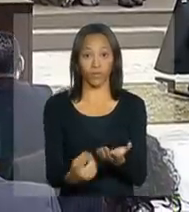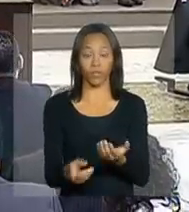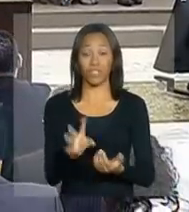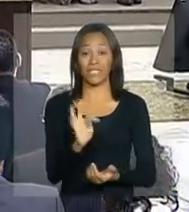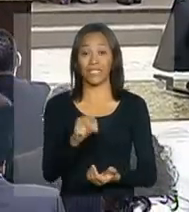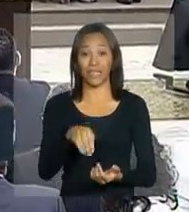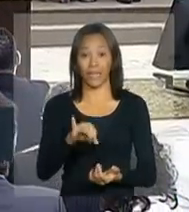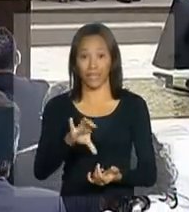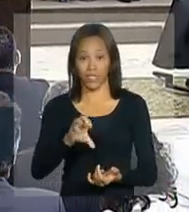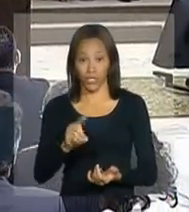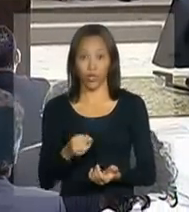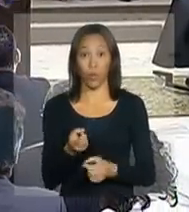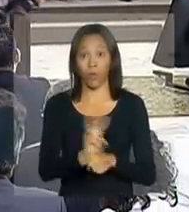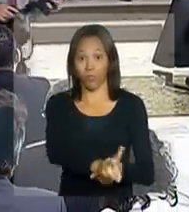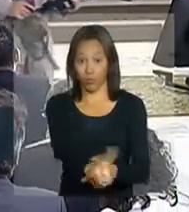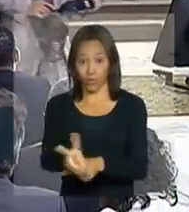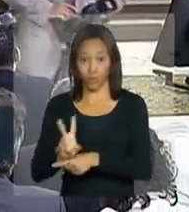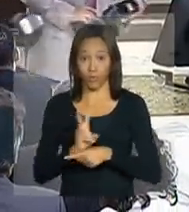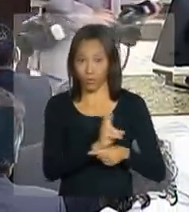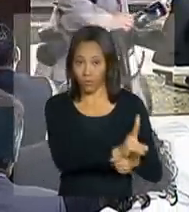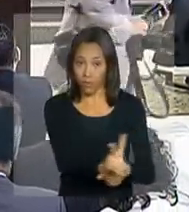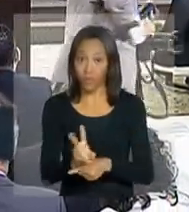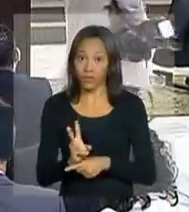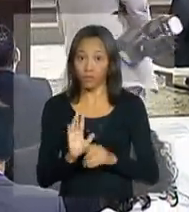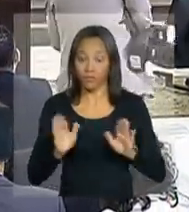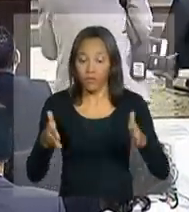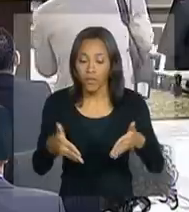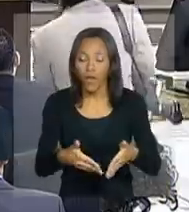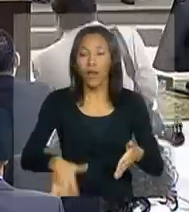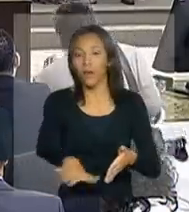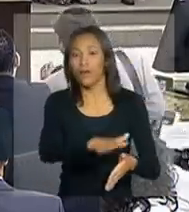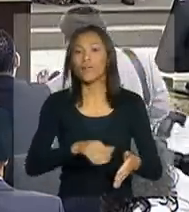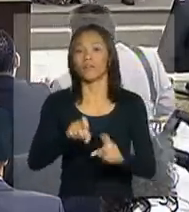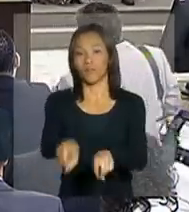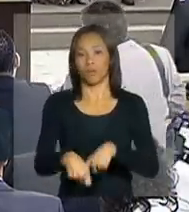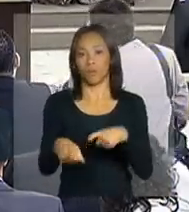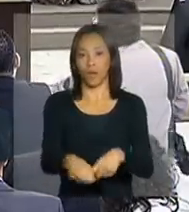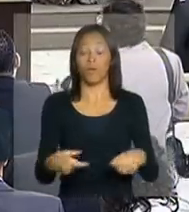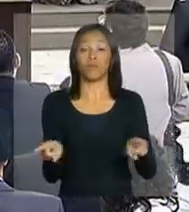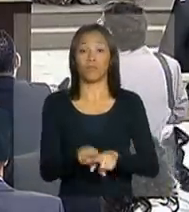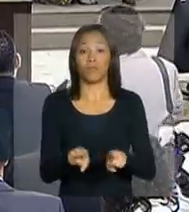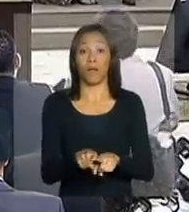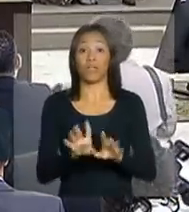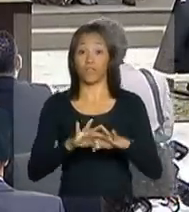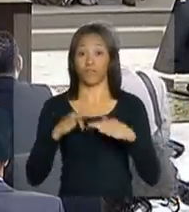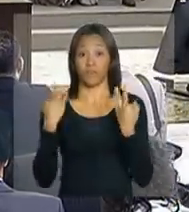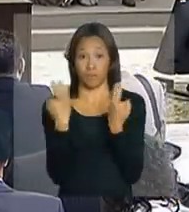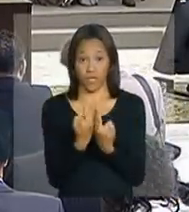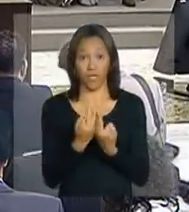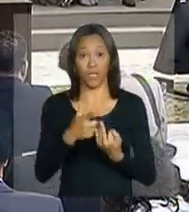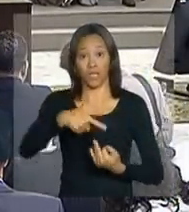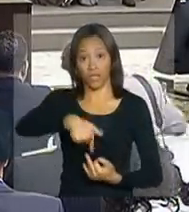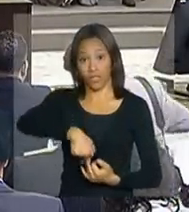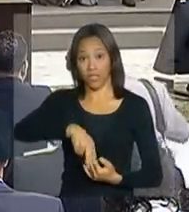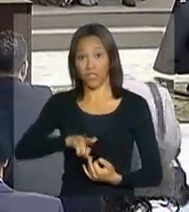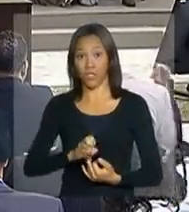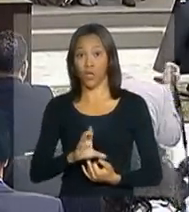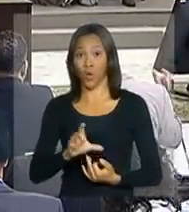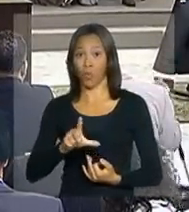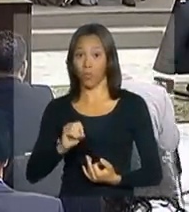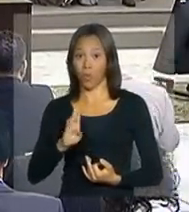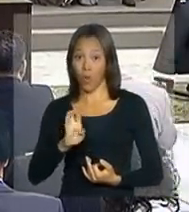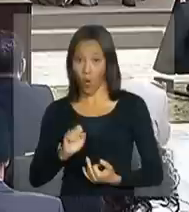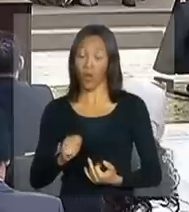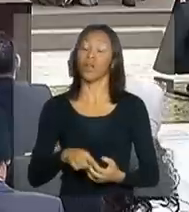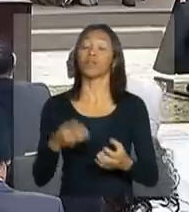execução e monitoramento da chamada de assistência técnica e extensão Rural às famílias quilombolas no âmbito do Plano